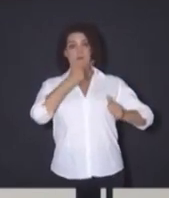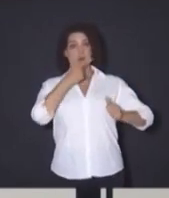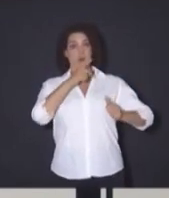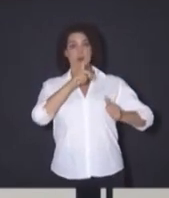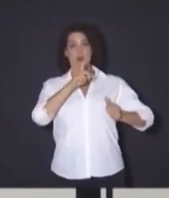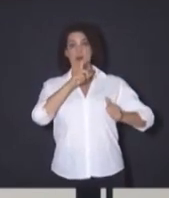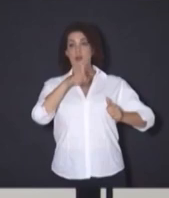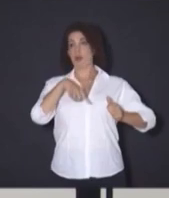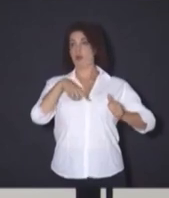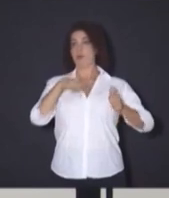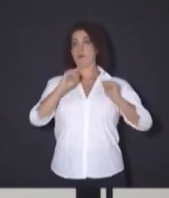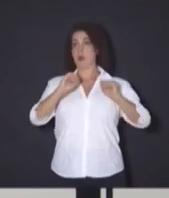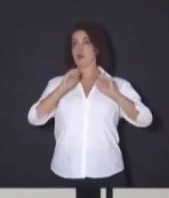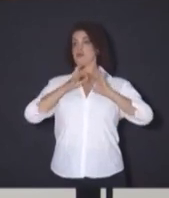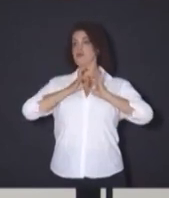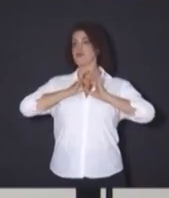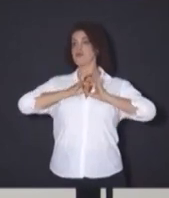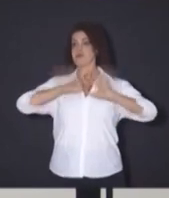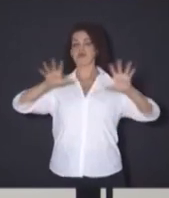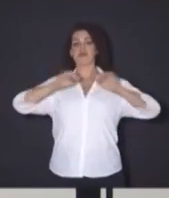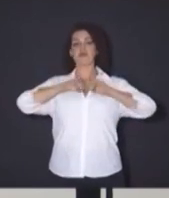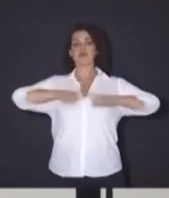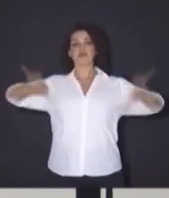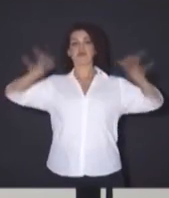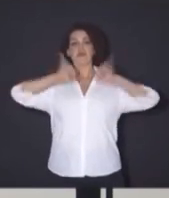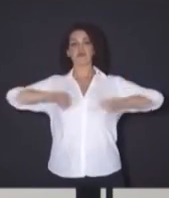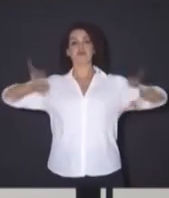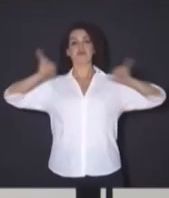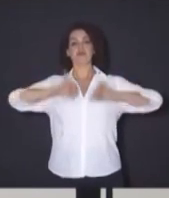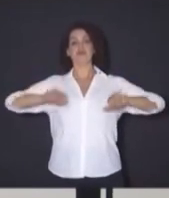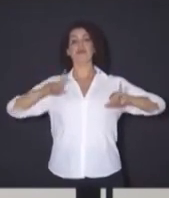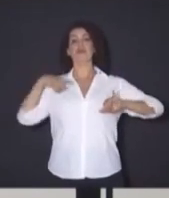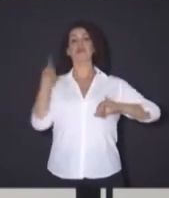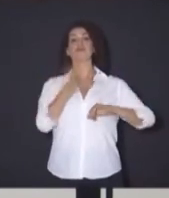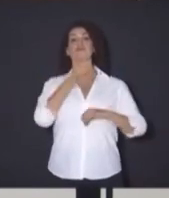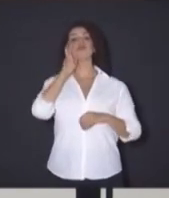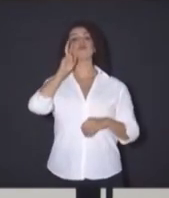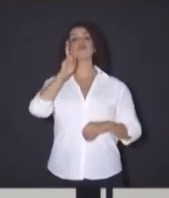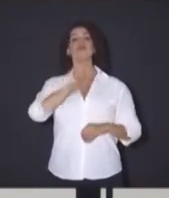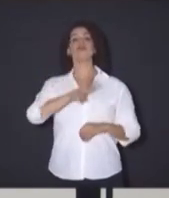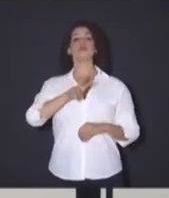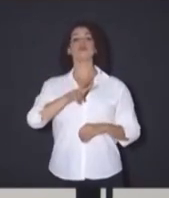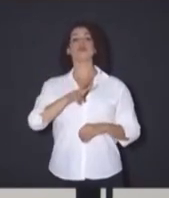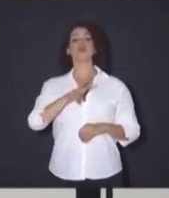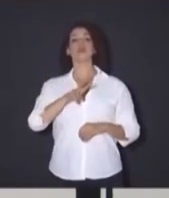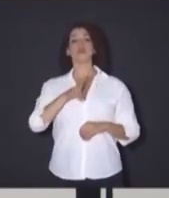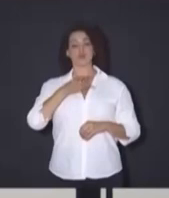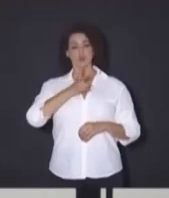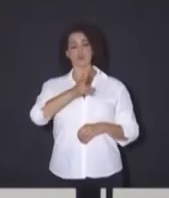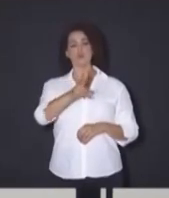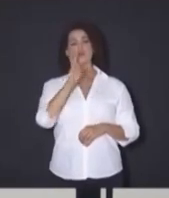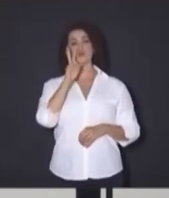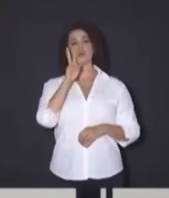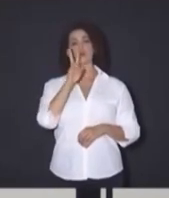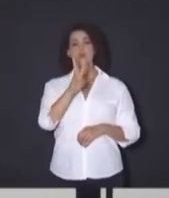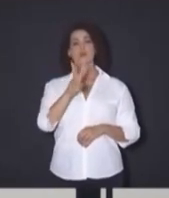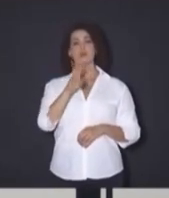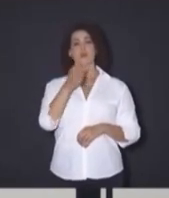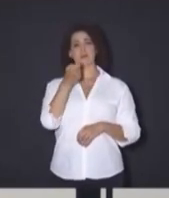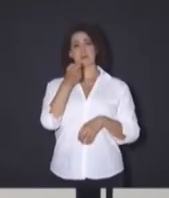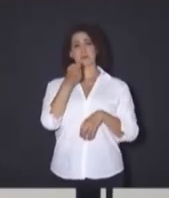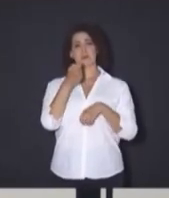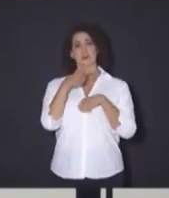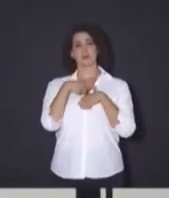domínio público. E a gente, né, viu e ver, há pouco tempo,